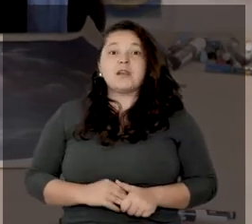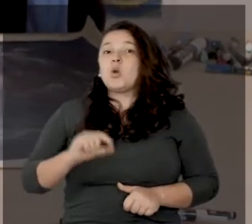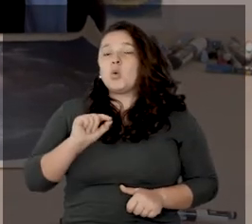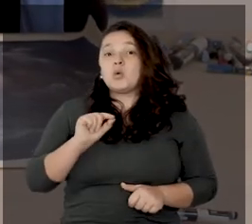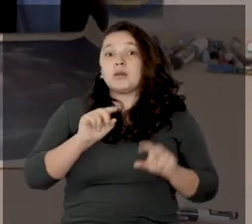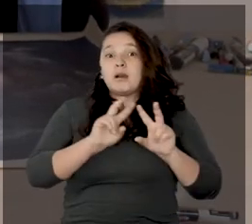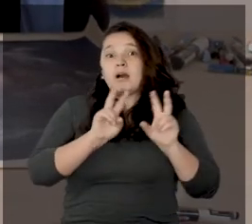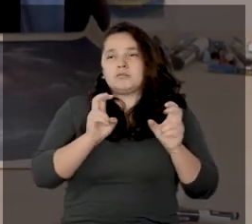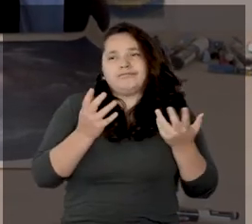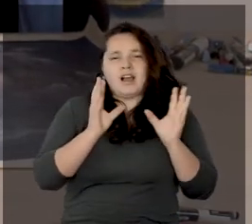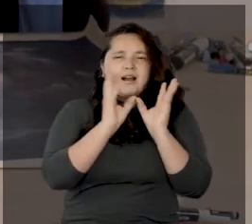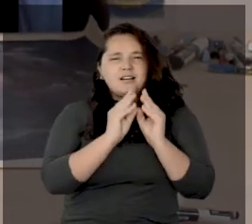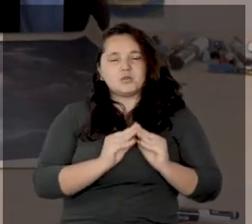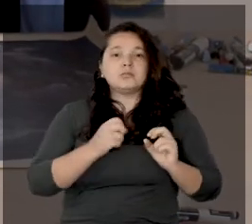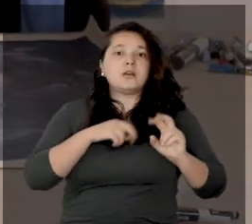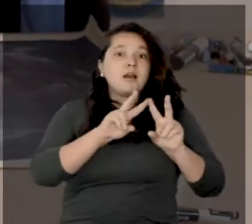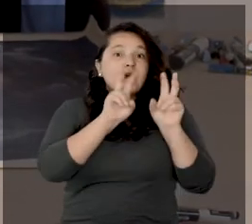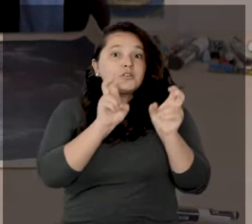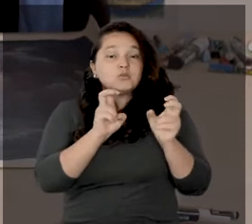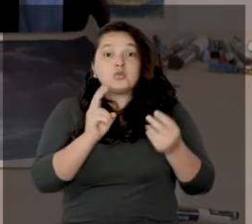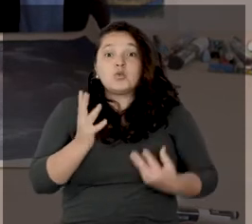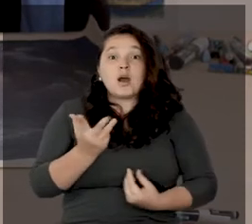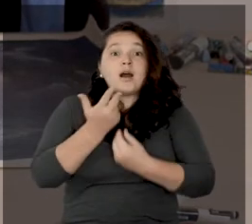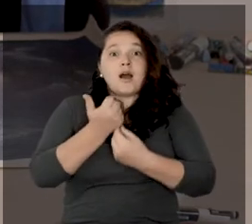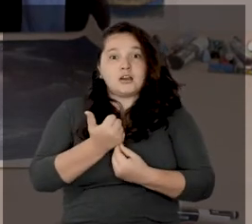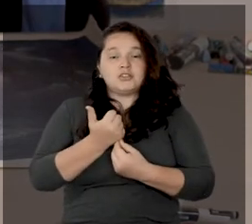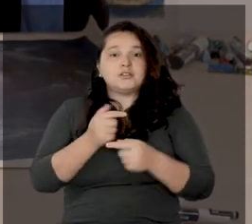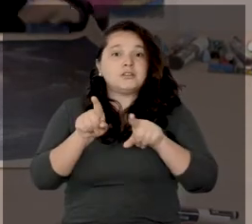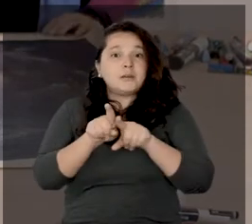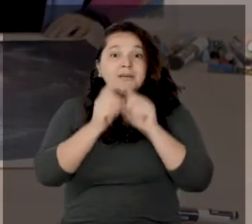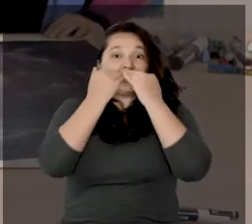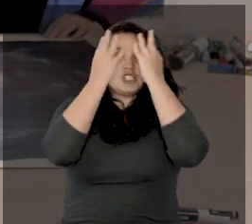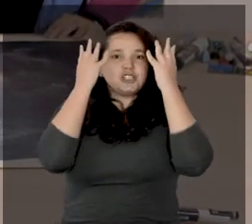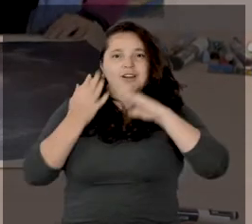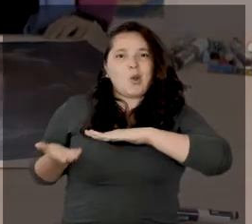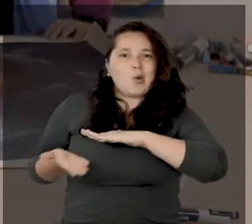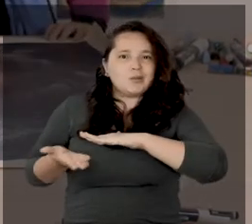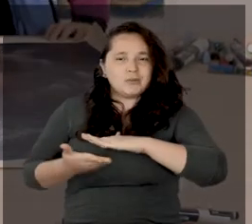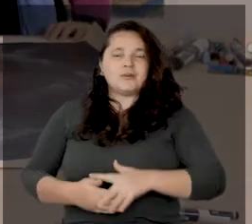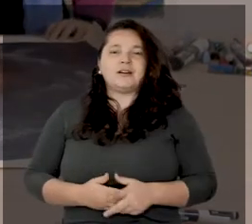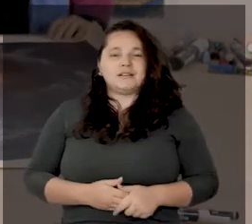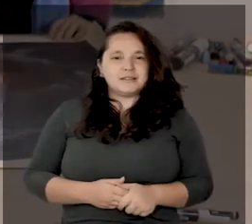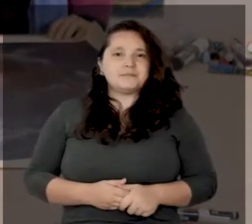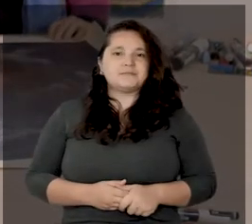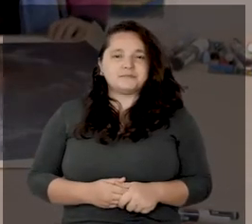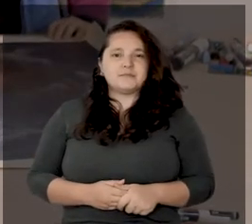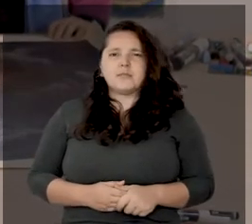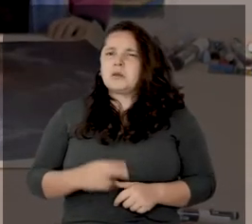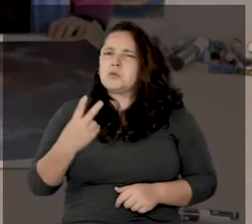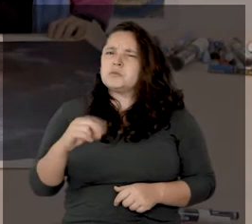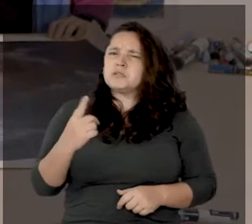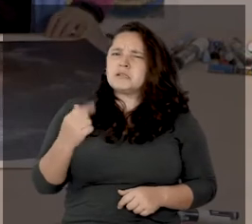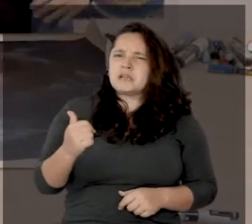tratar, em resumo, né, de assuntos da arte indígena contemporânea, né? Então, 2017